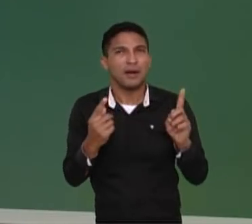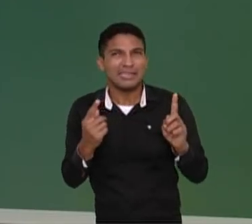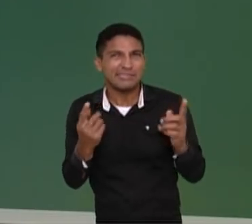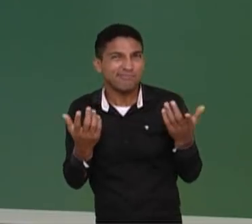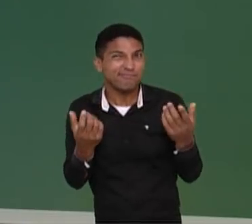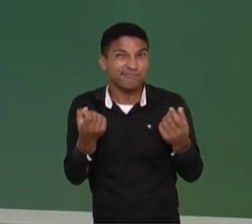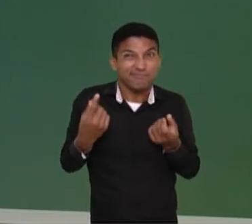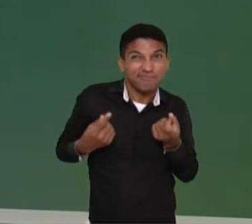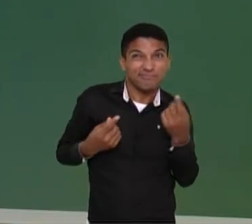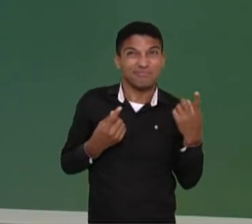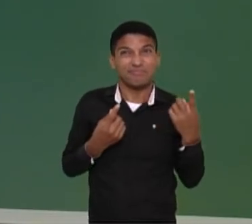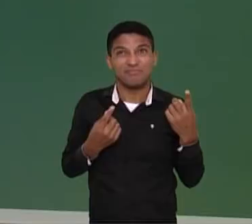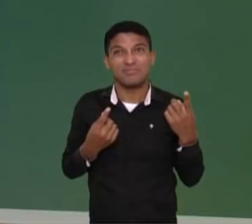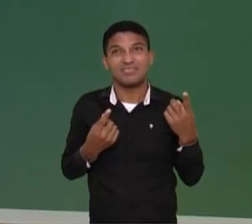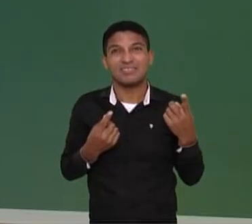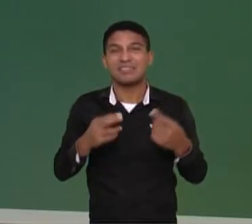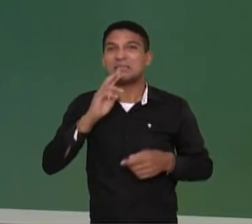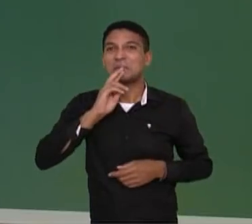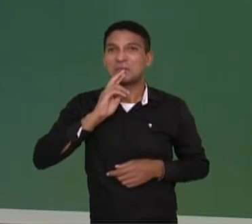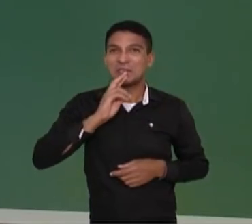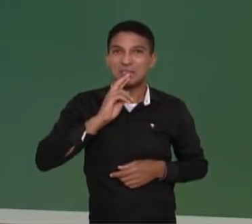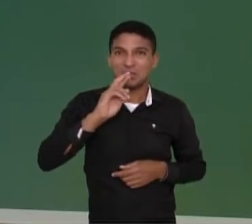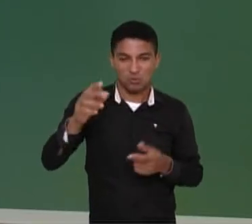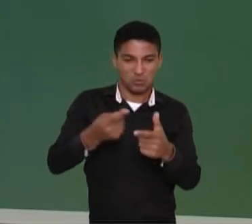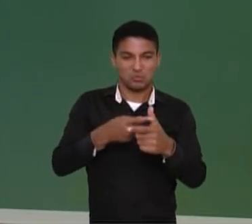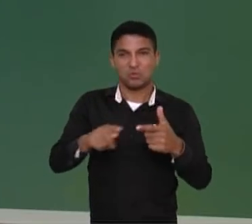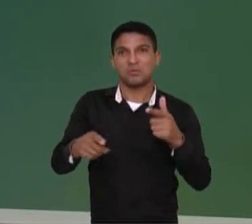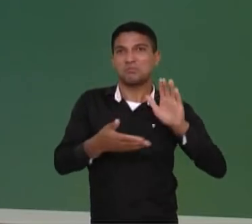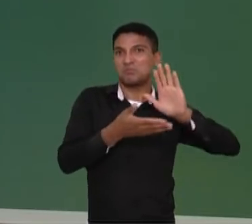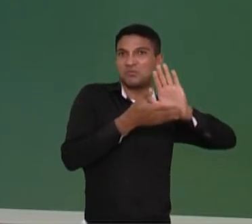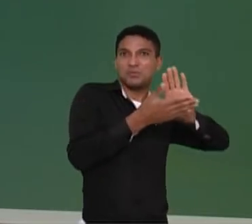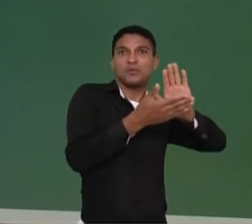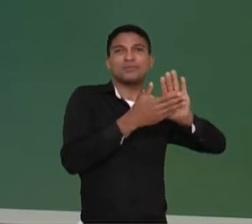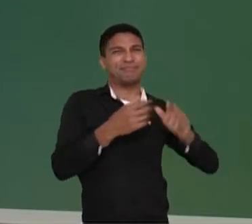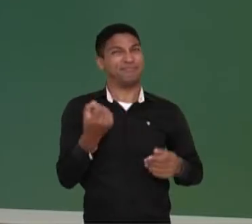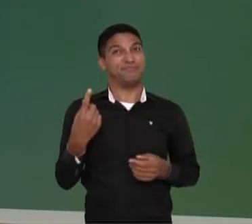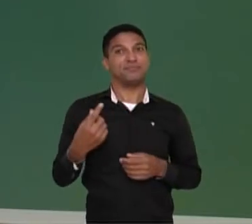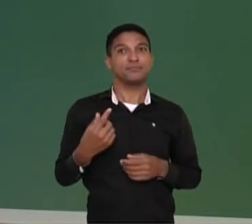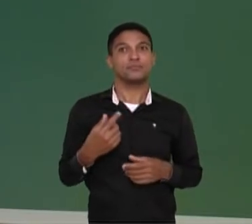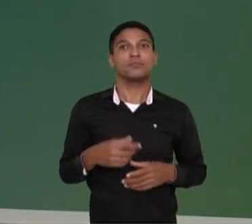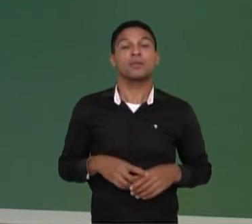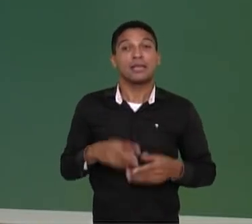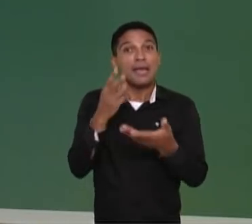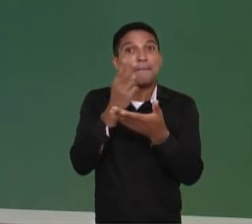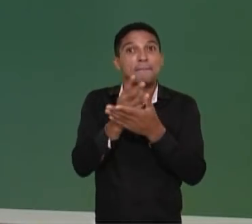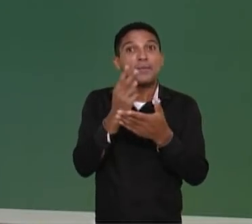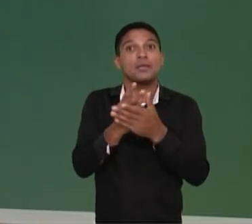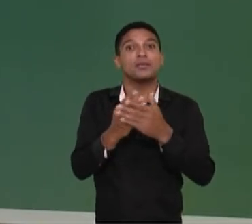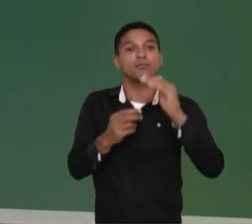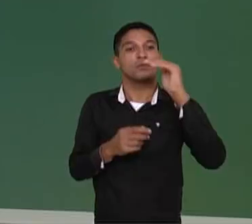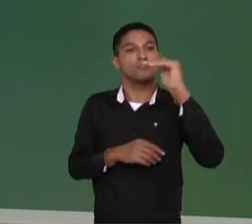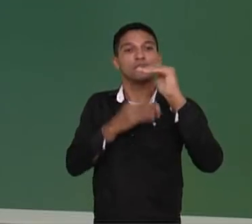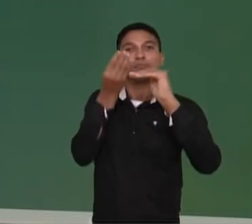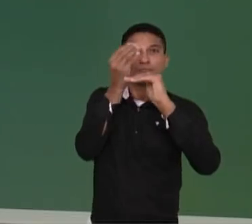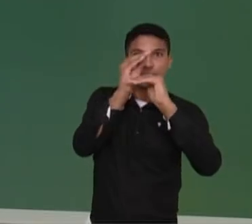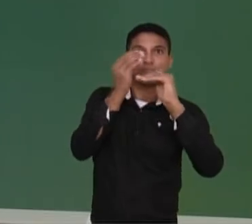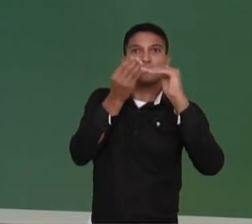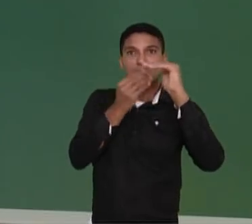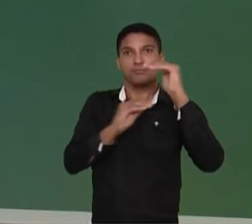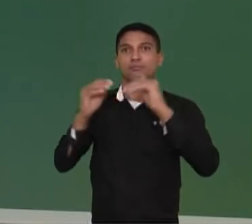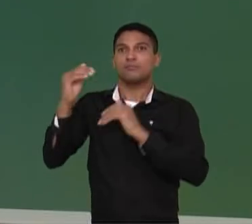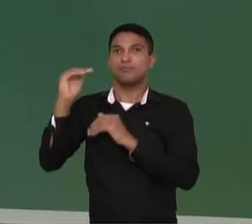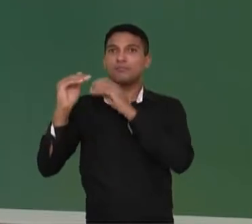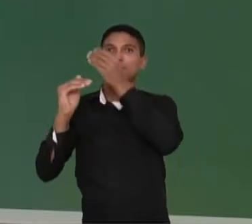conseguir extrair deles a resposta para o meu problema proposto. Então, cuida para você trabalhar sempre com a mesma unidade.